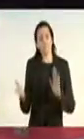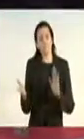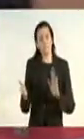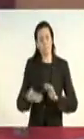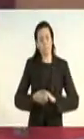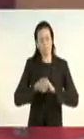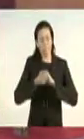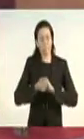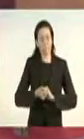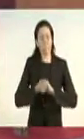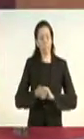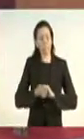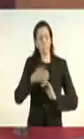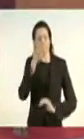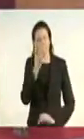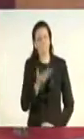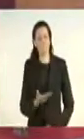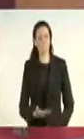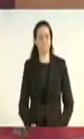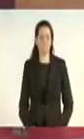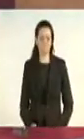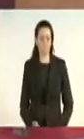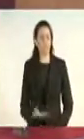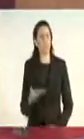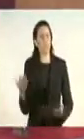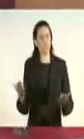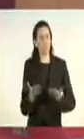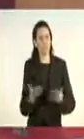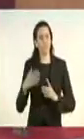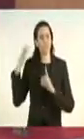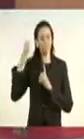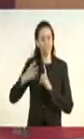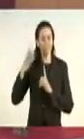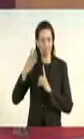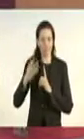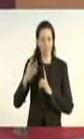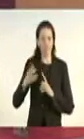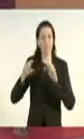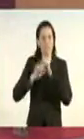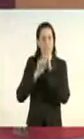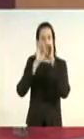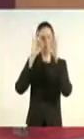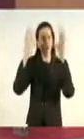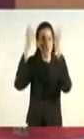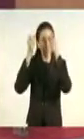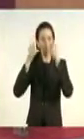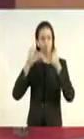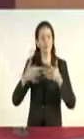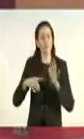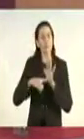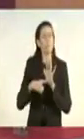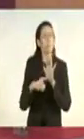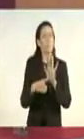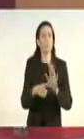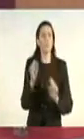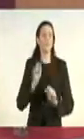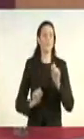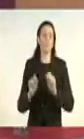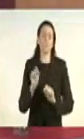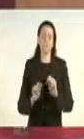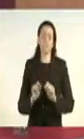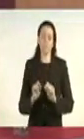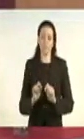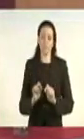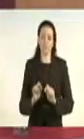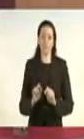forma muito competente que está fazendo esse esclarecimento e mostrando, mais uma vez, a